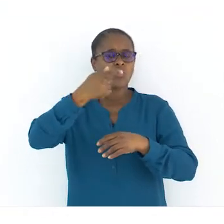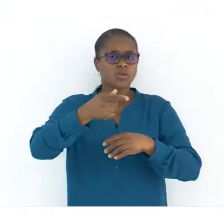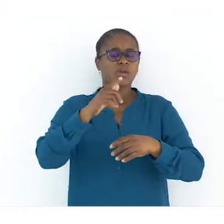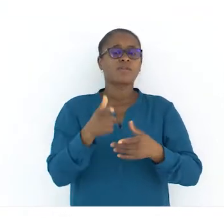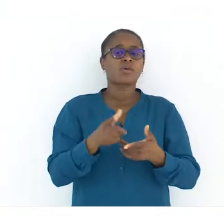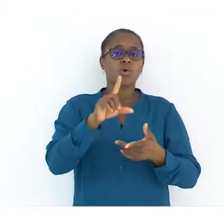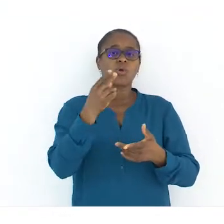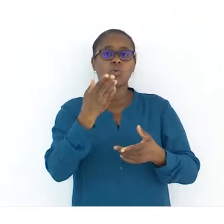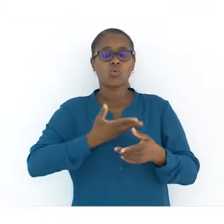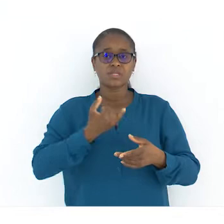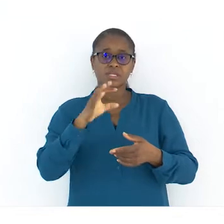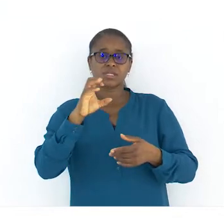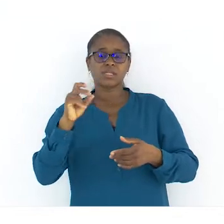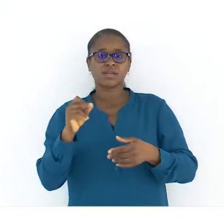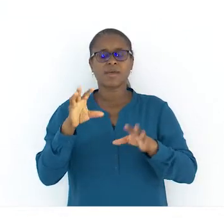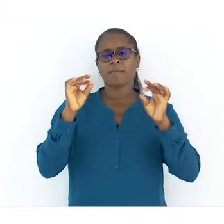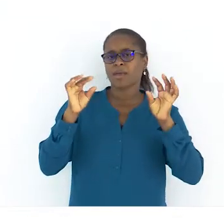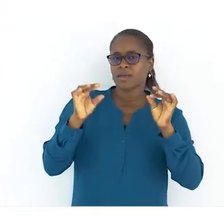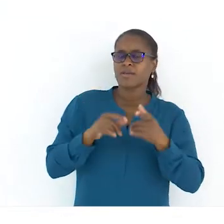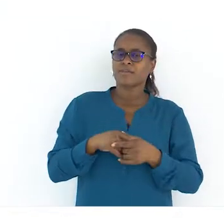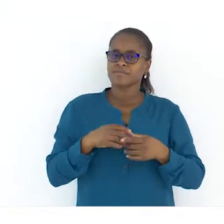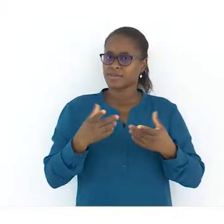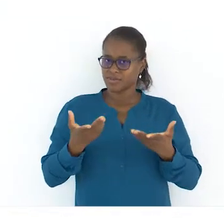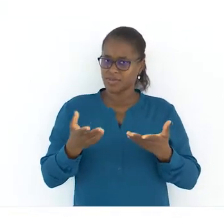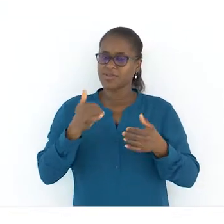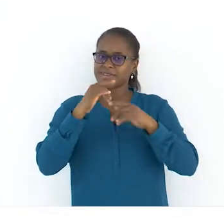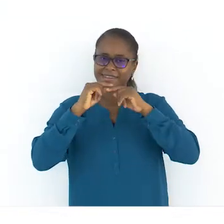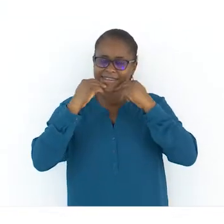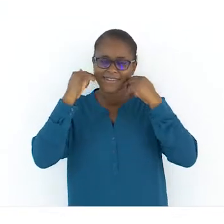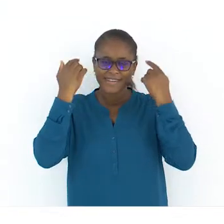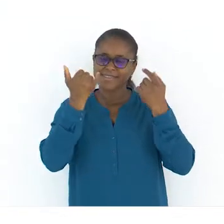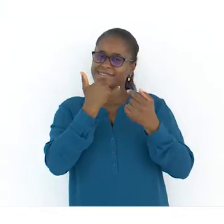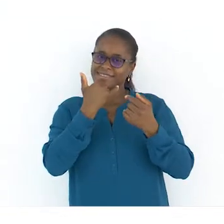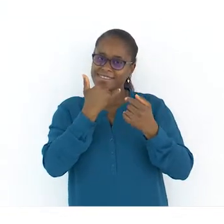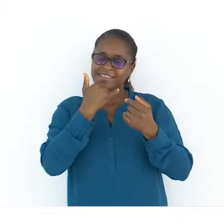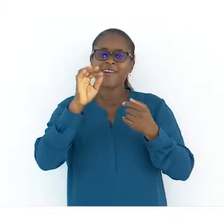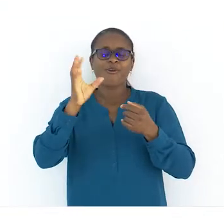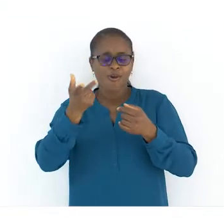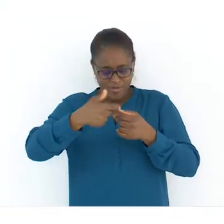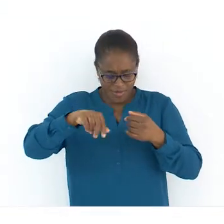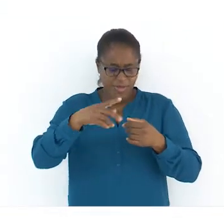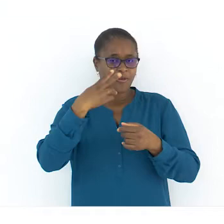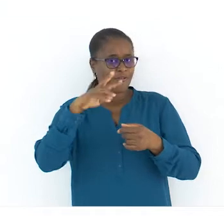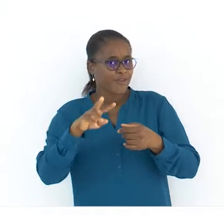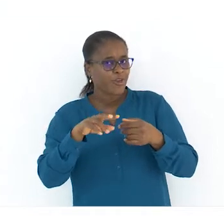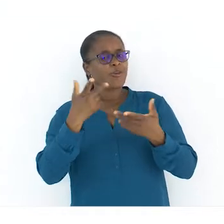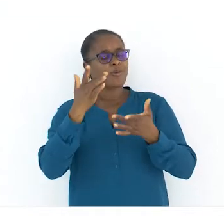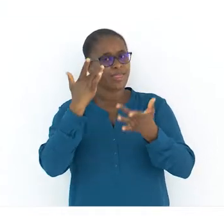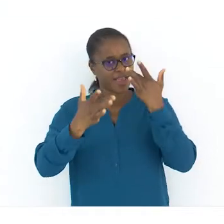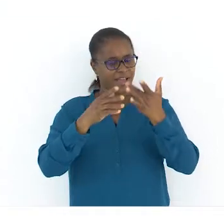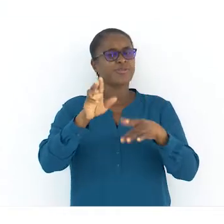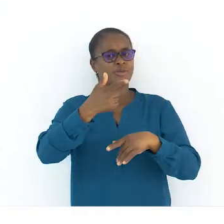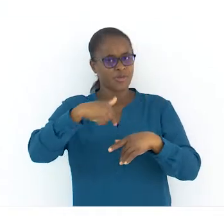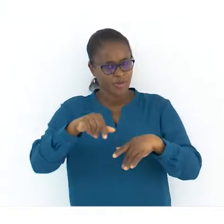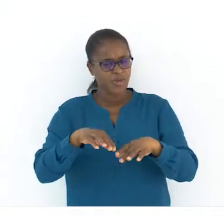seja, divasão, entretenimento, diversão, riso. Quando nós assistimos uma peça de teatro, nós